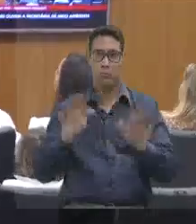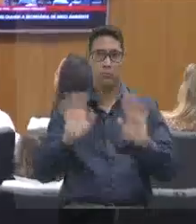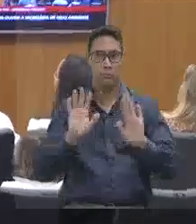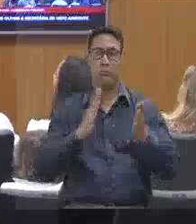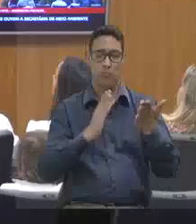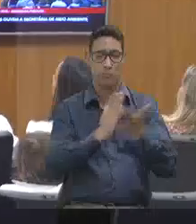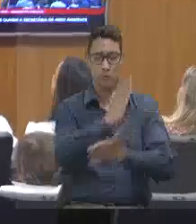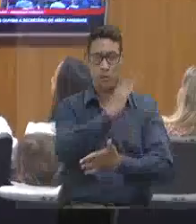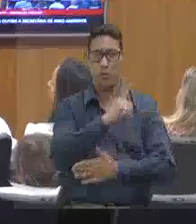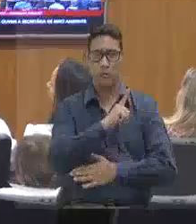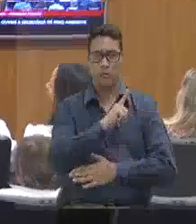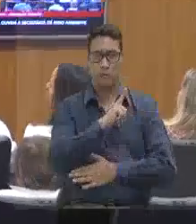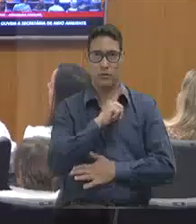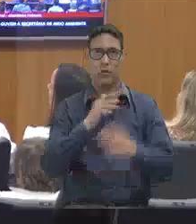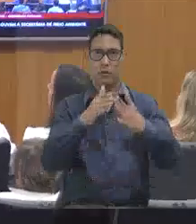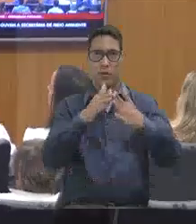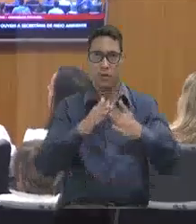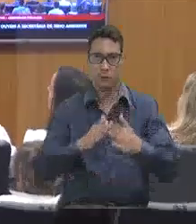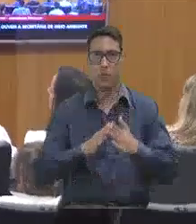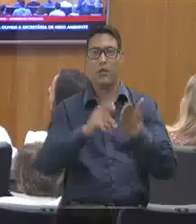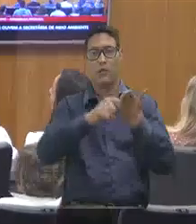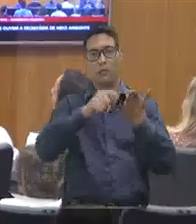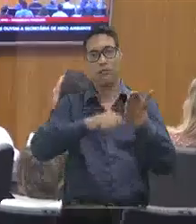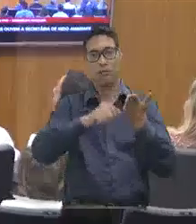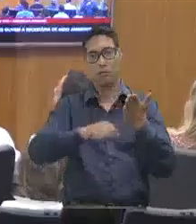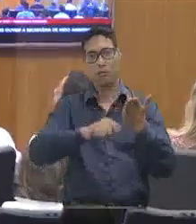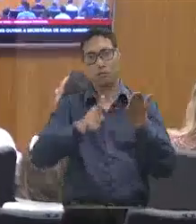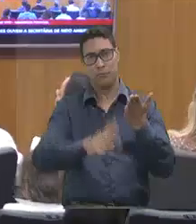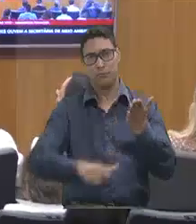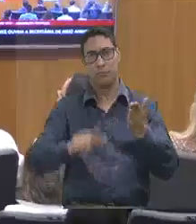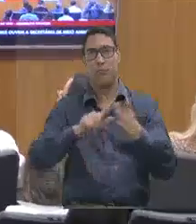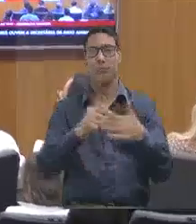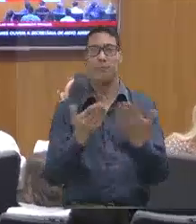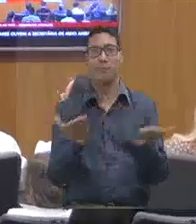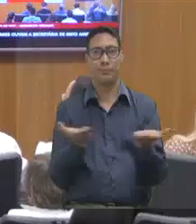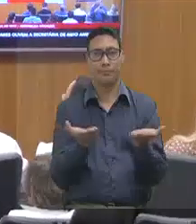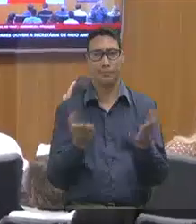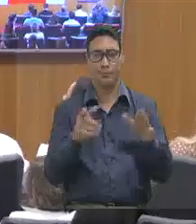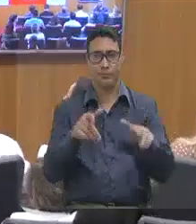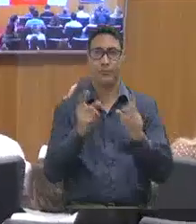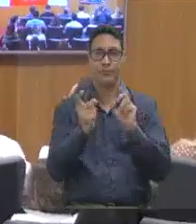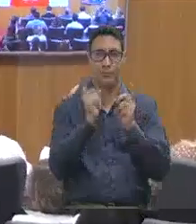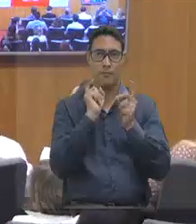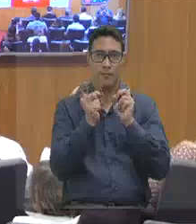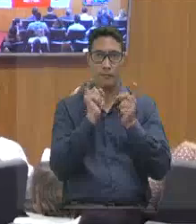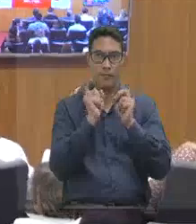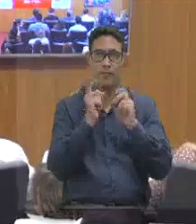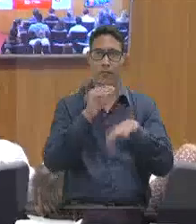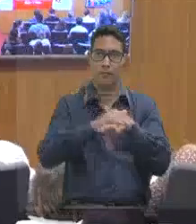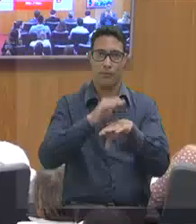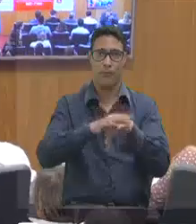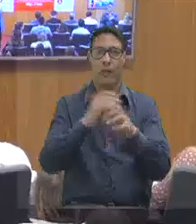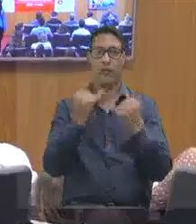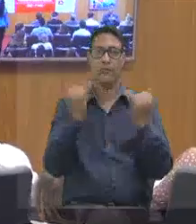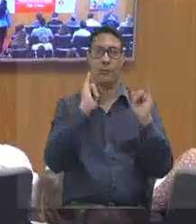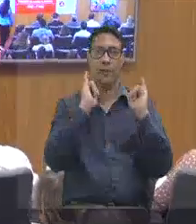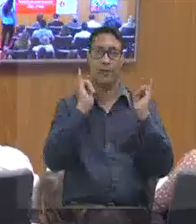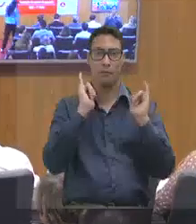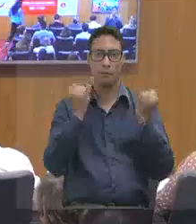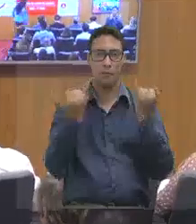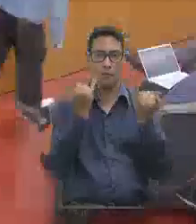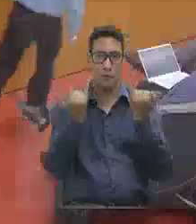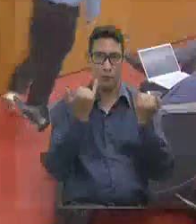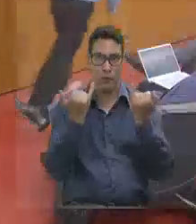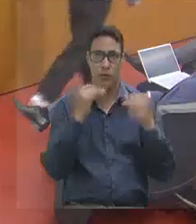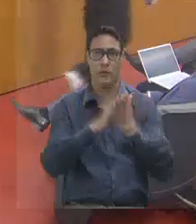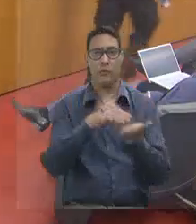solicita sua subscrição esta reunião se destina a prestar informações sobre a gestão da Secretaria